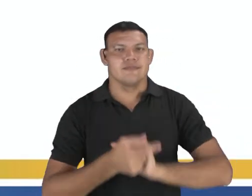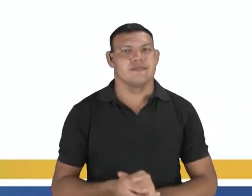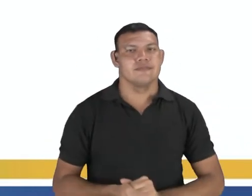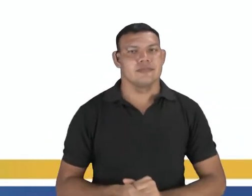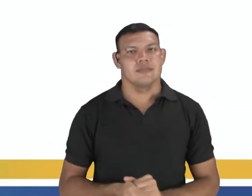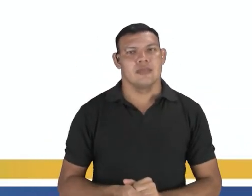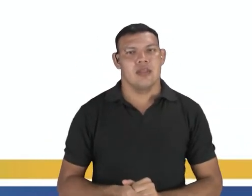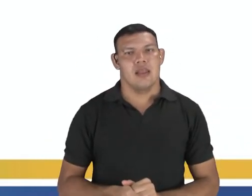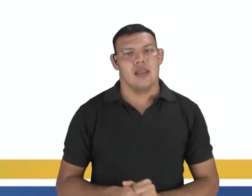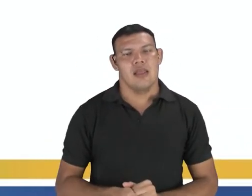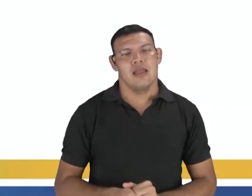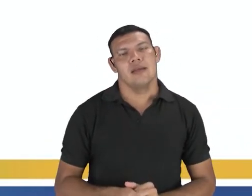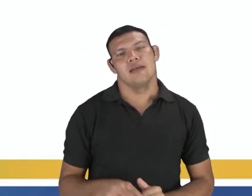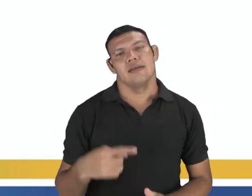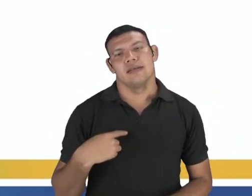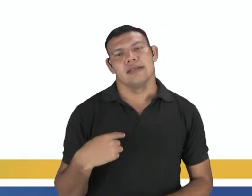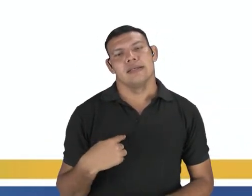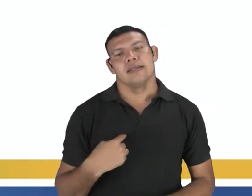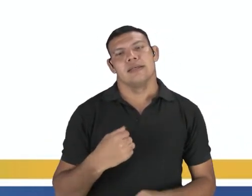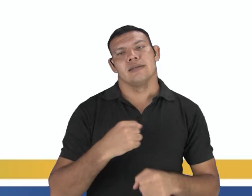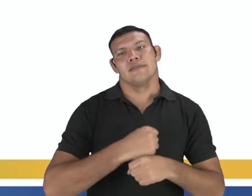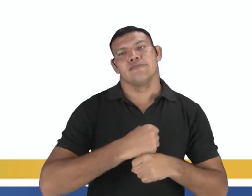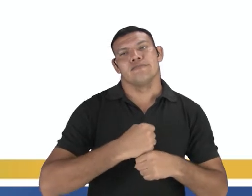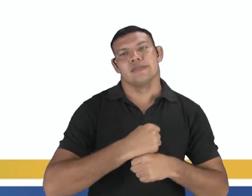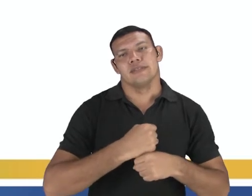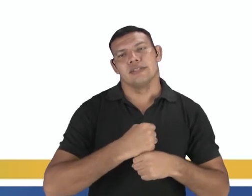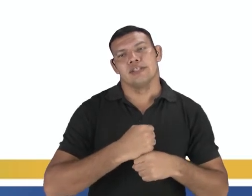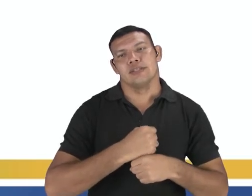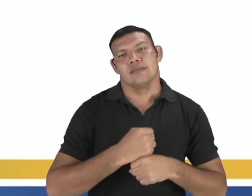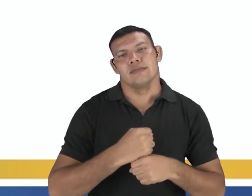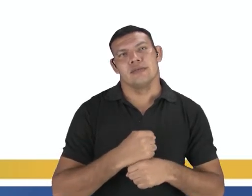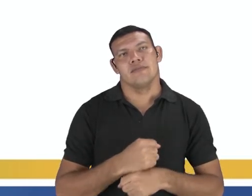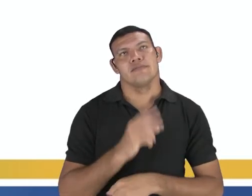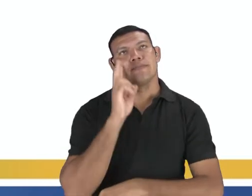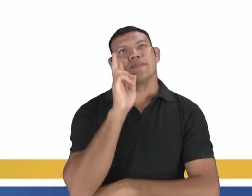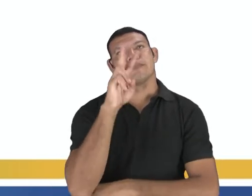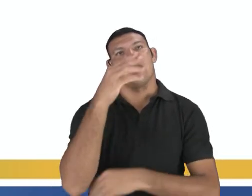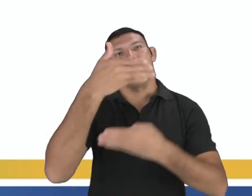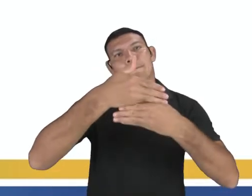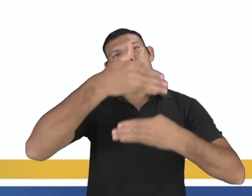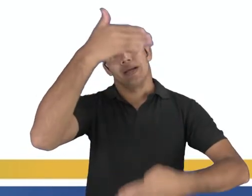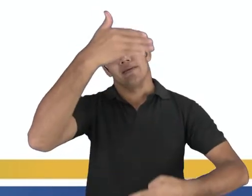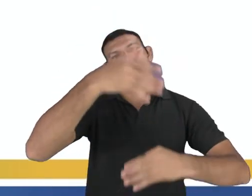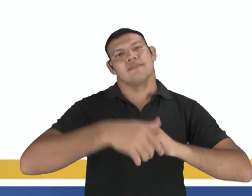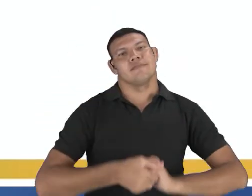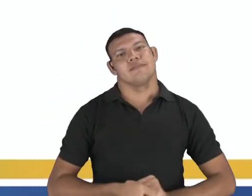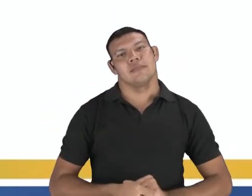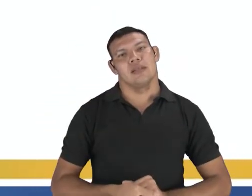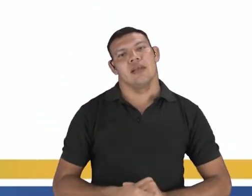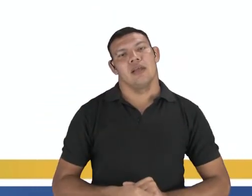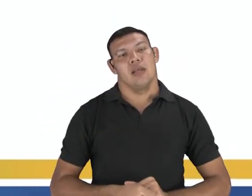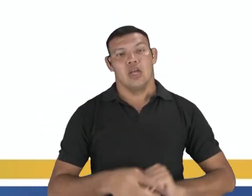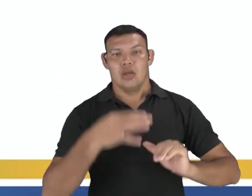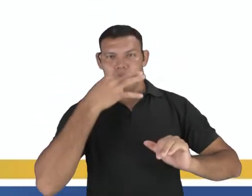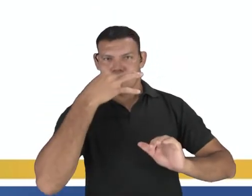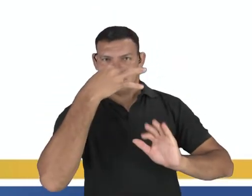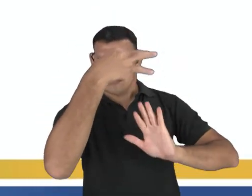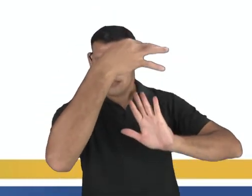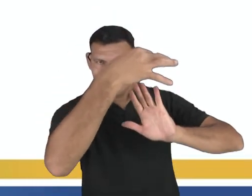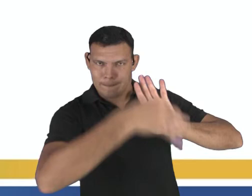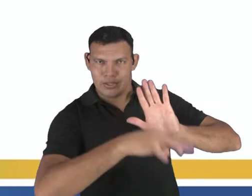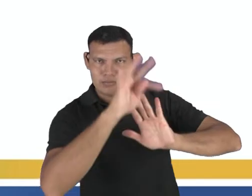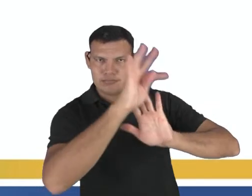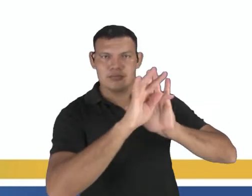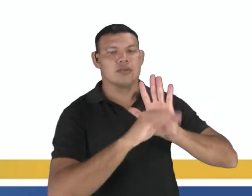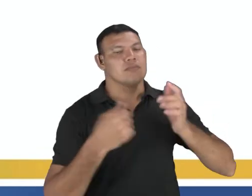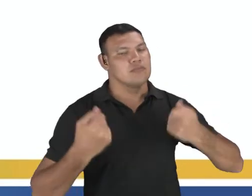que ler. Não adianta dizer, eu vou fazer, passei o ano todo olhando para as paredes. Tem que ler, tem que estudar.